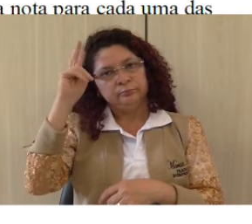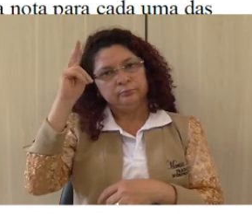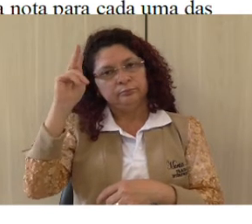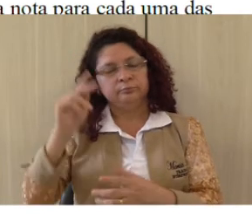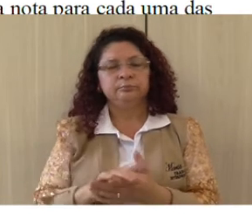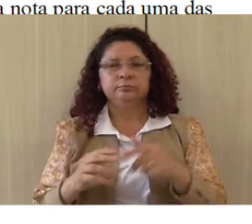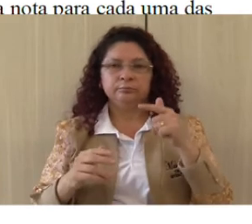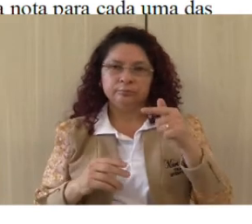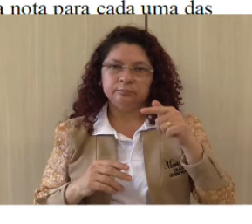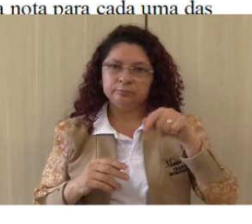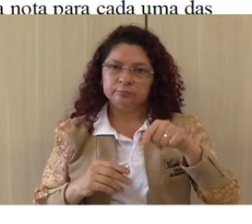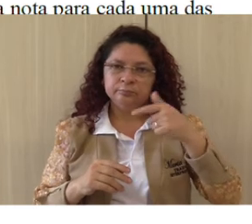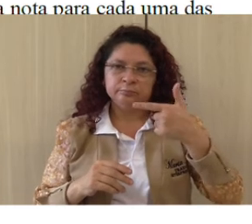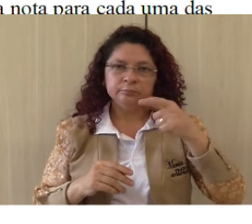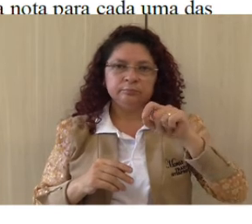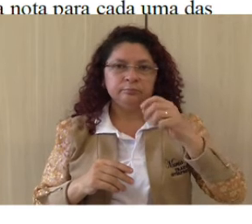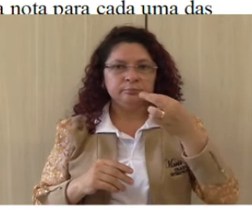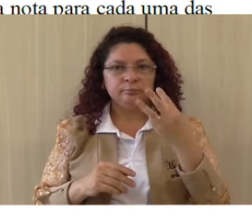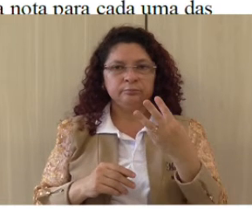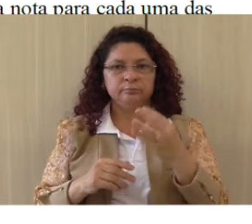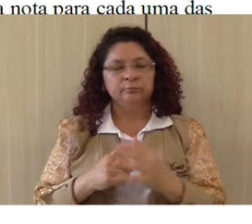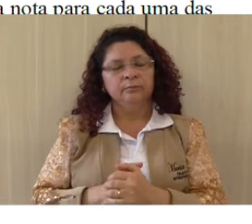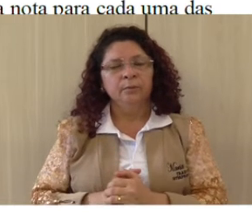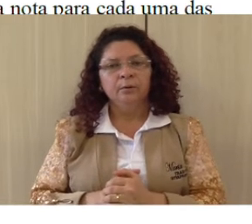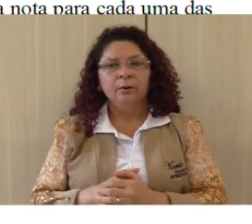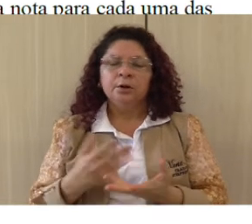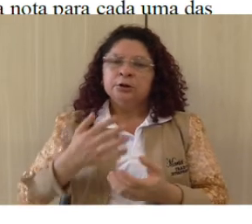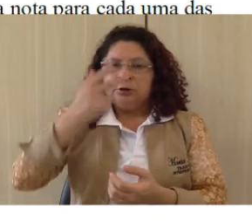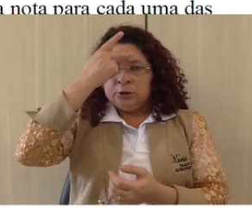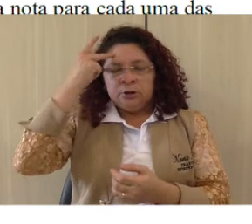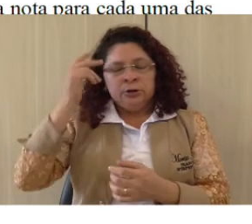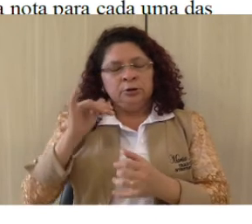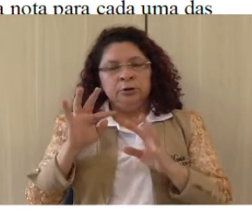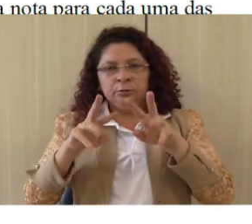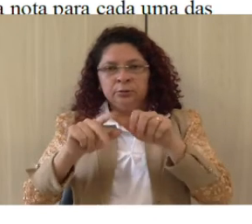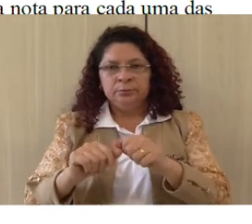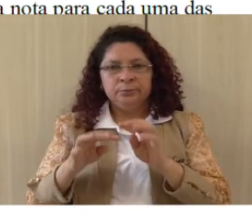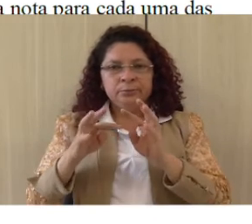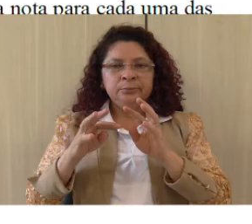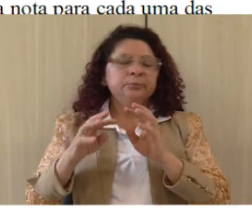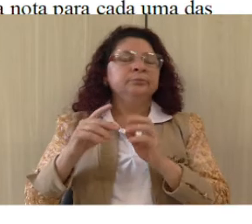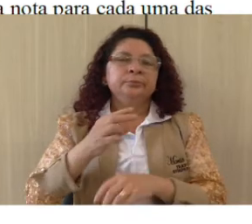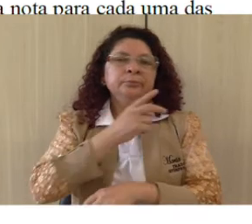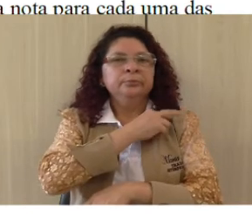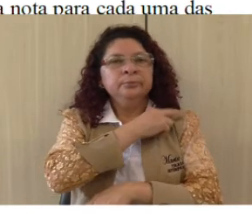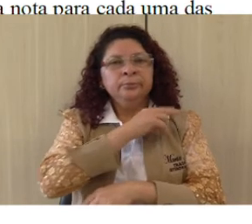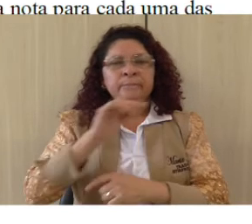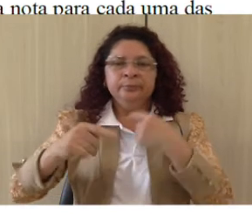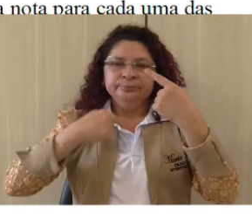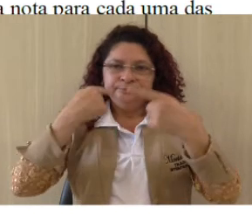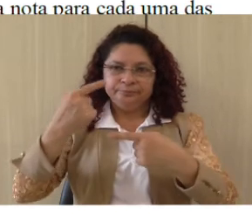Item 7.2.3. No caso dos candidatos que concluíram o ensino médio em